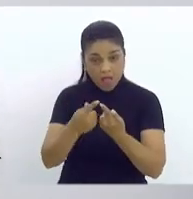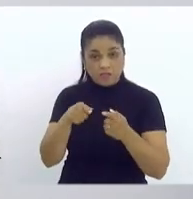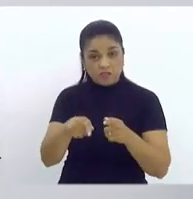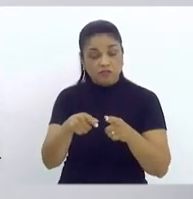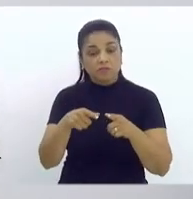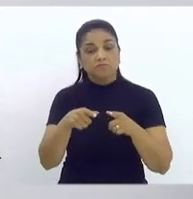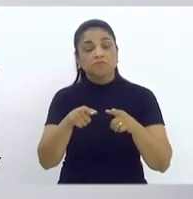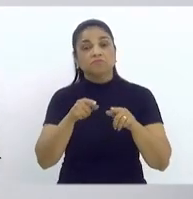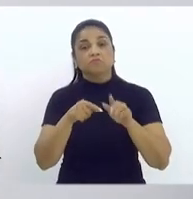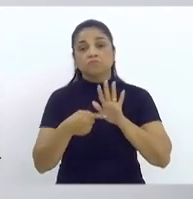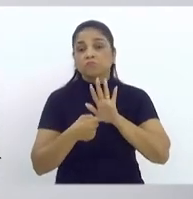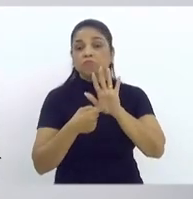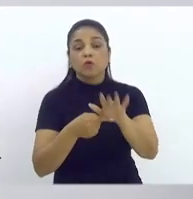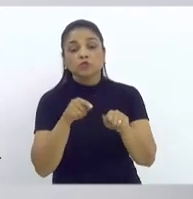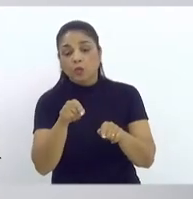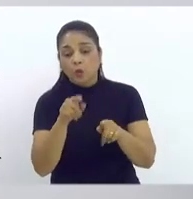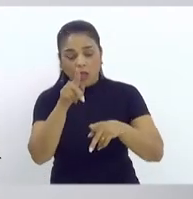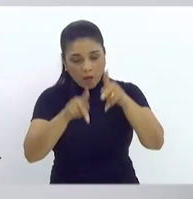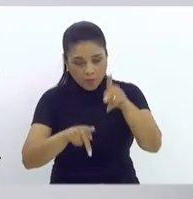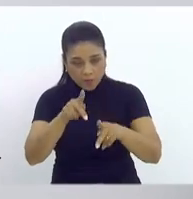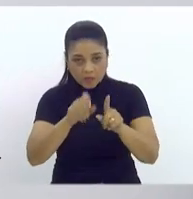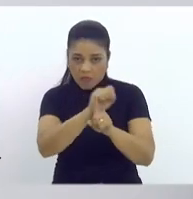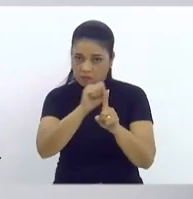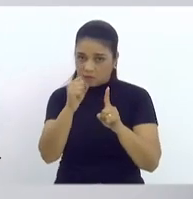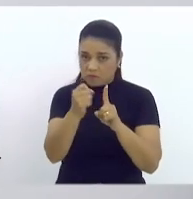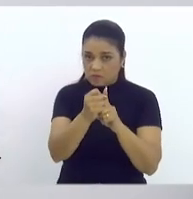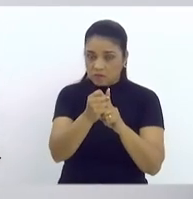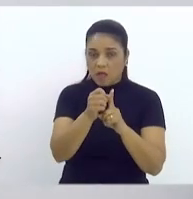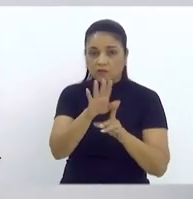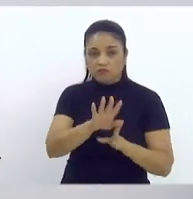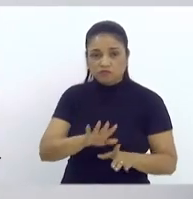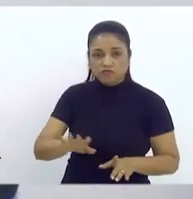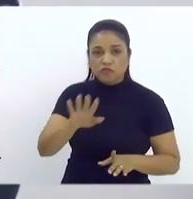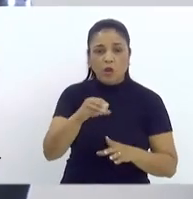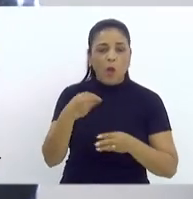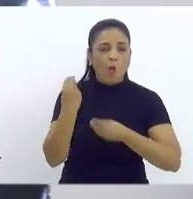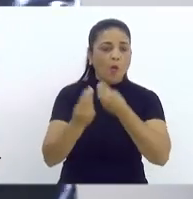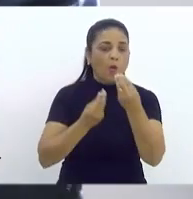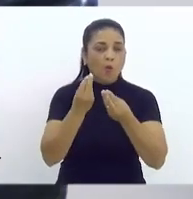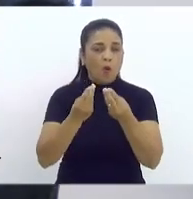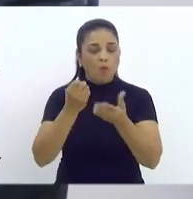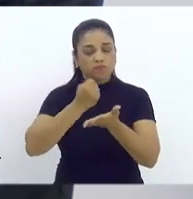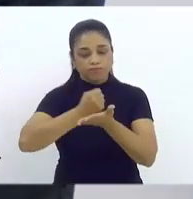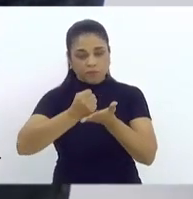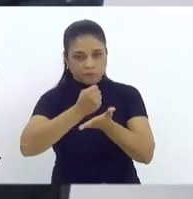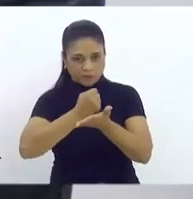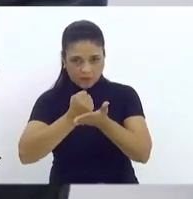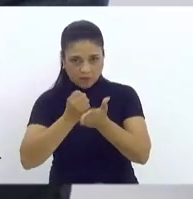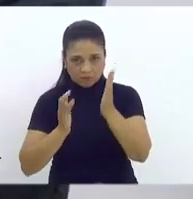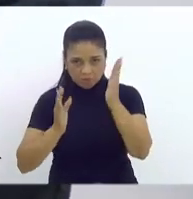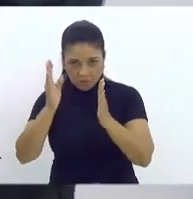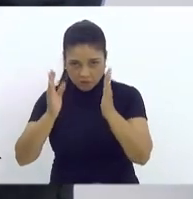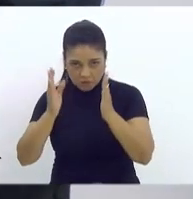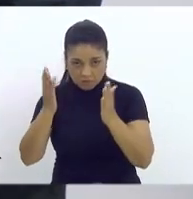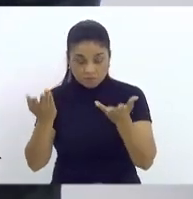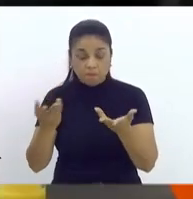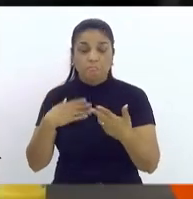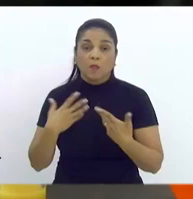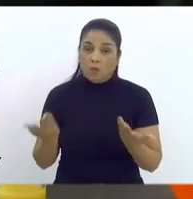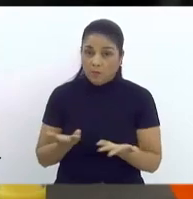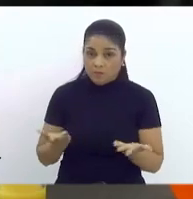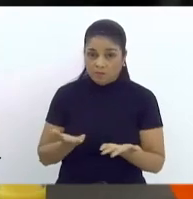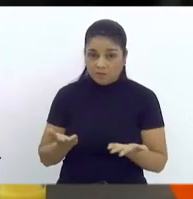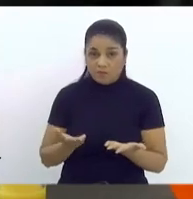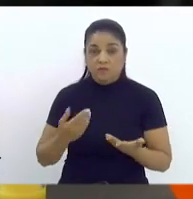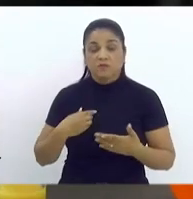tentar mobilizar a opinião pública e a sociedade, de um modo geral, para o desenrolar dessas concessões nos próximos anos. É muito comum